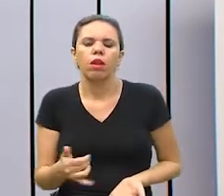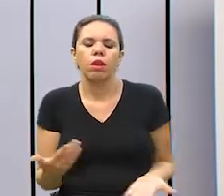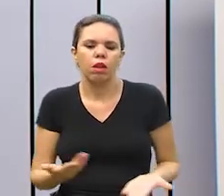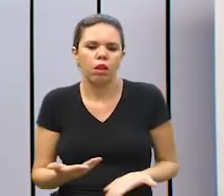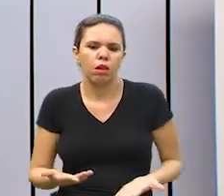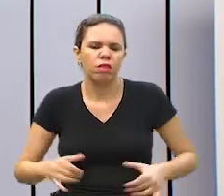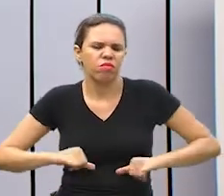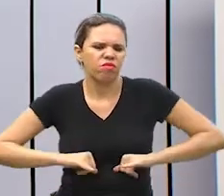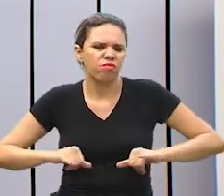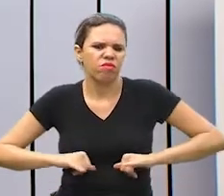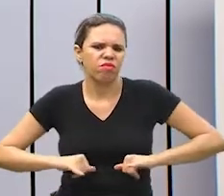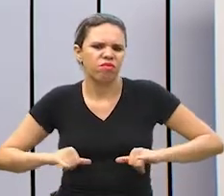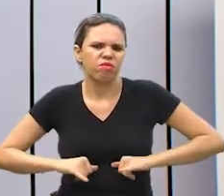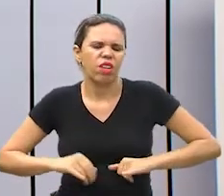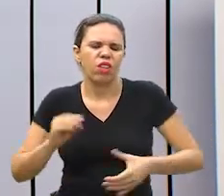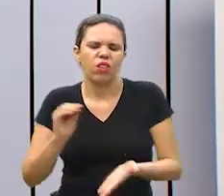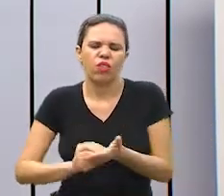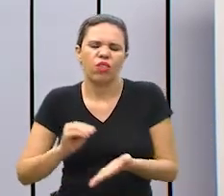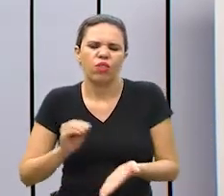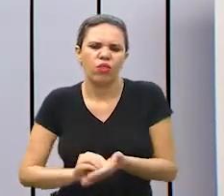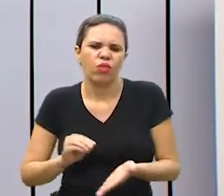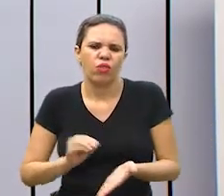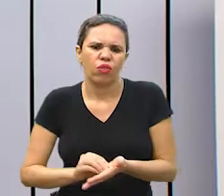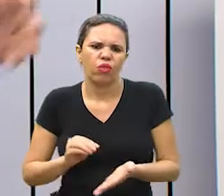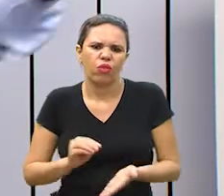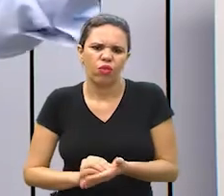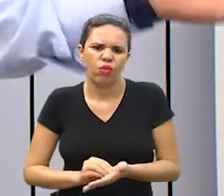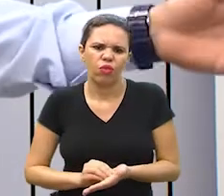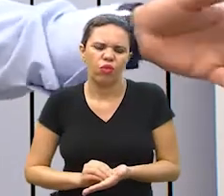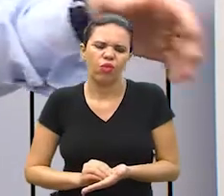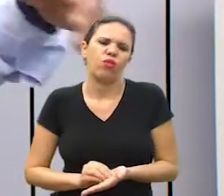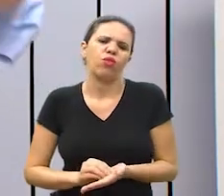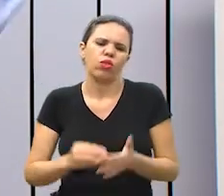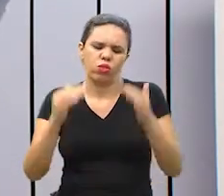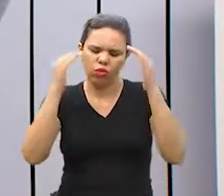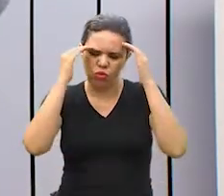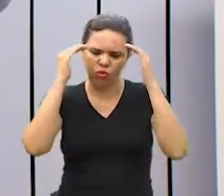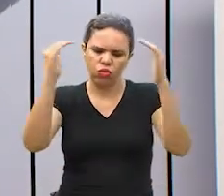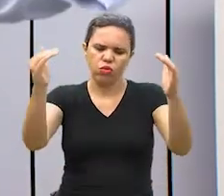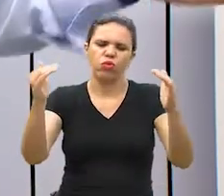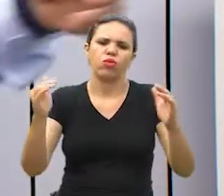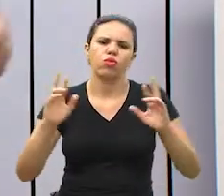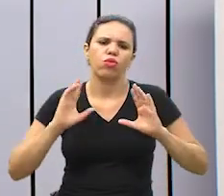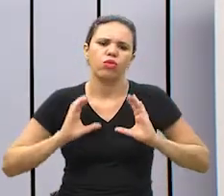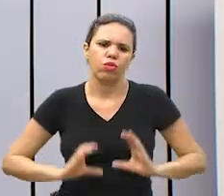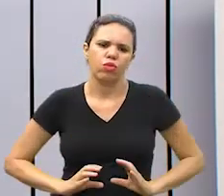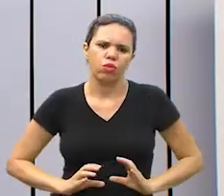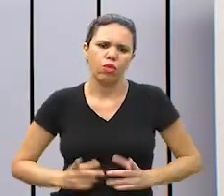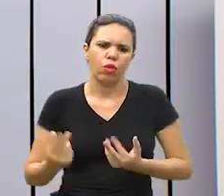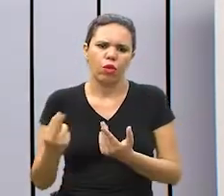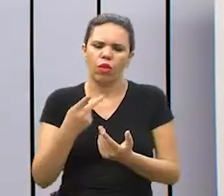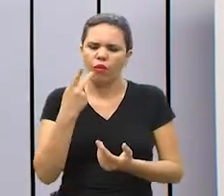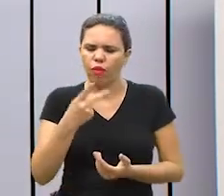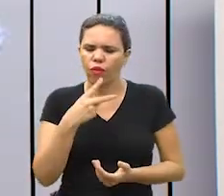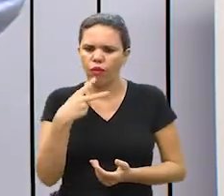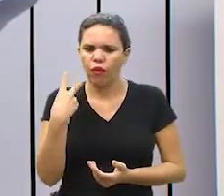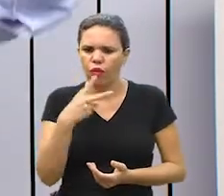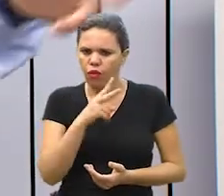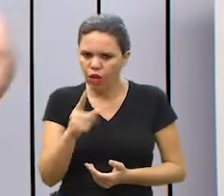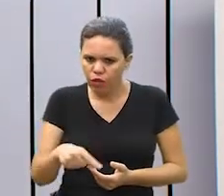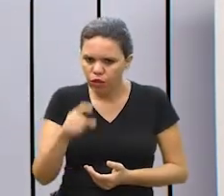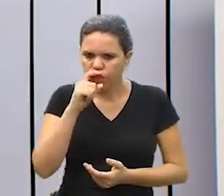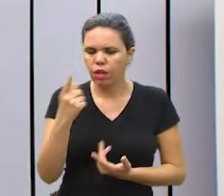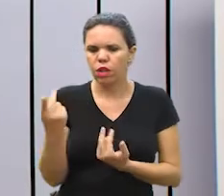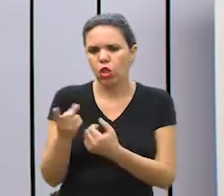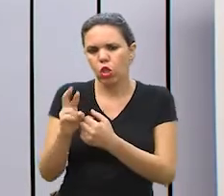conta, talvez de uma falta de pulso, como já foi dito pelo vereador Zé Carlos, pelo vereador Cecílio,